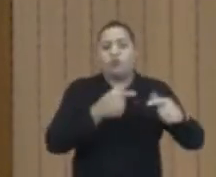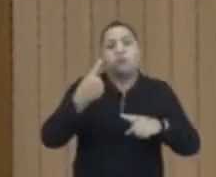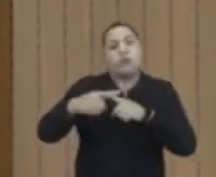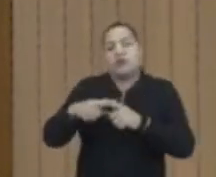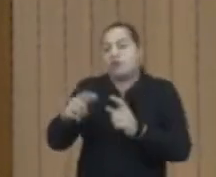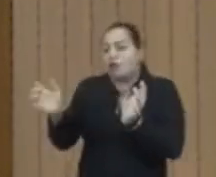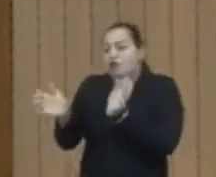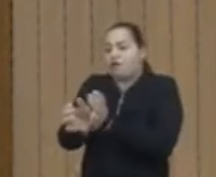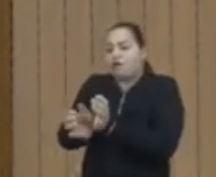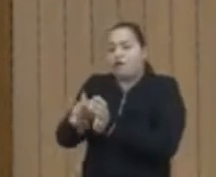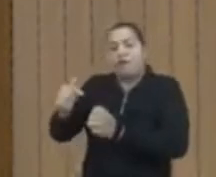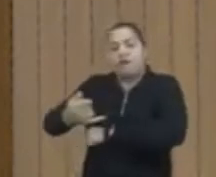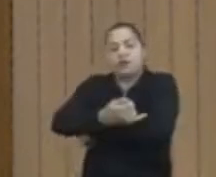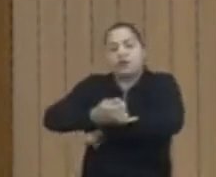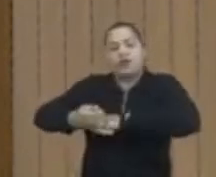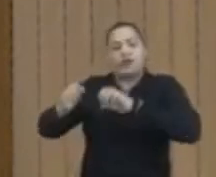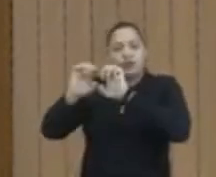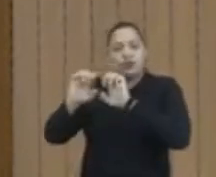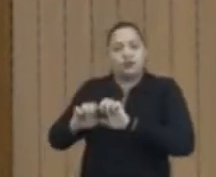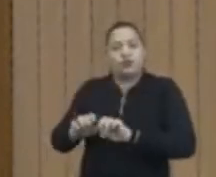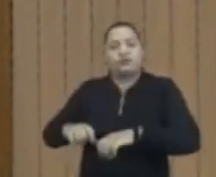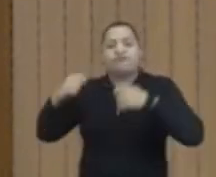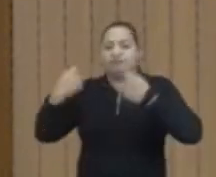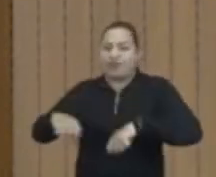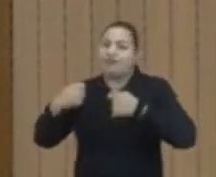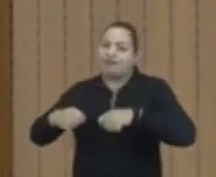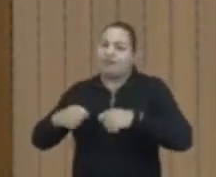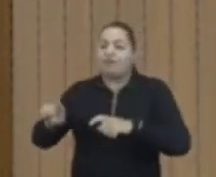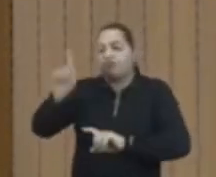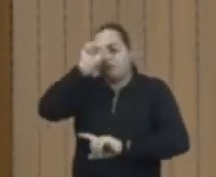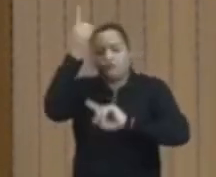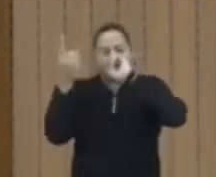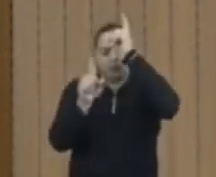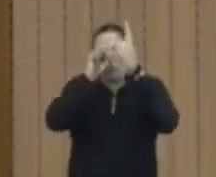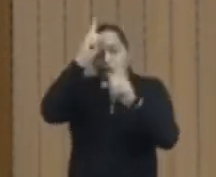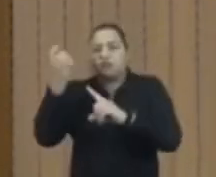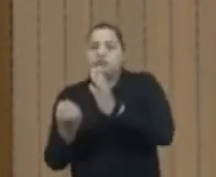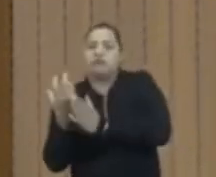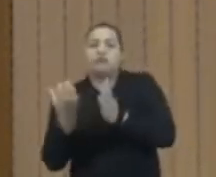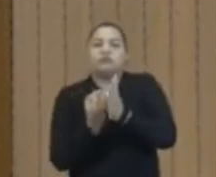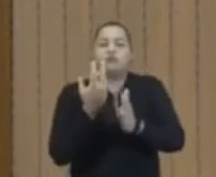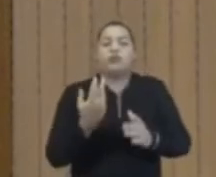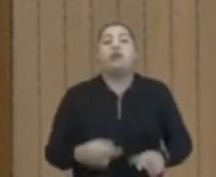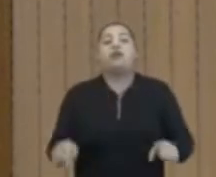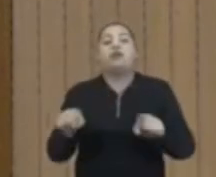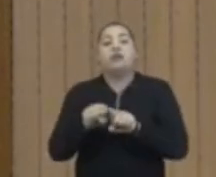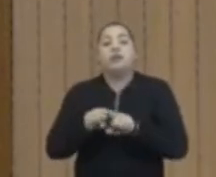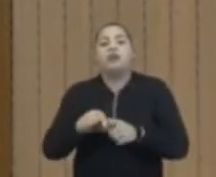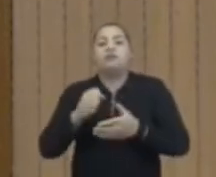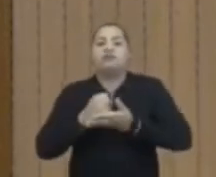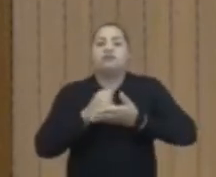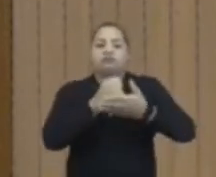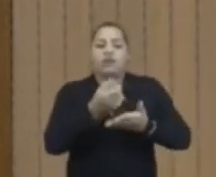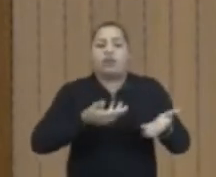necessária para seguir implementando novas iniciativas como essas, além de proporcionar o atendimento que a